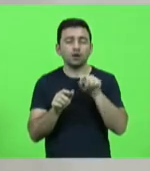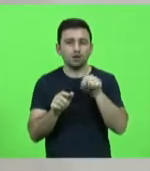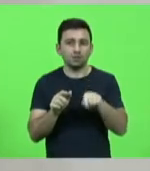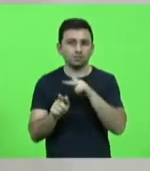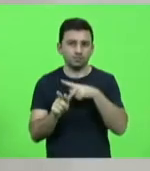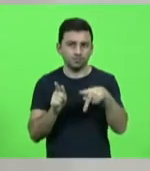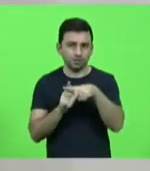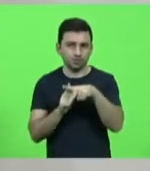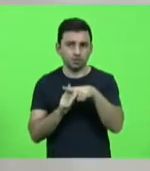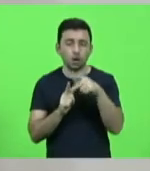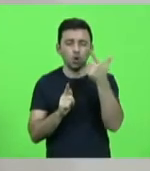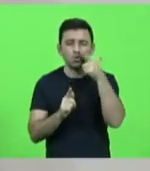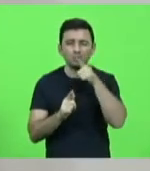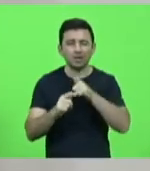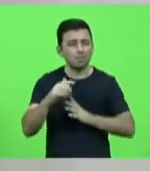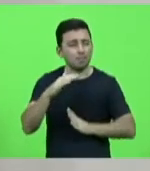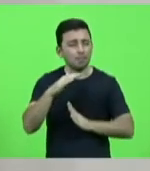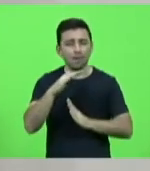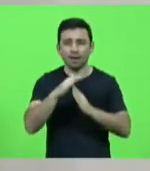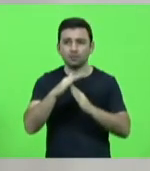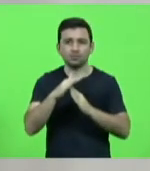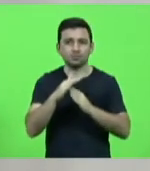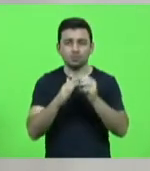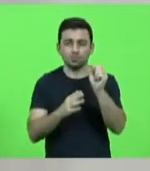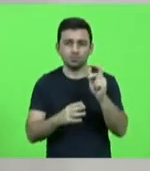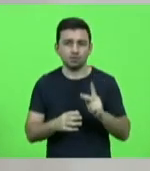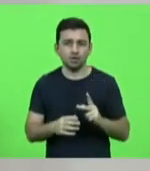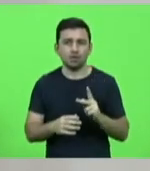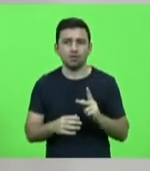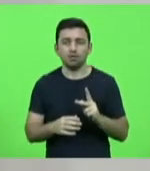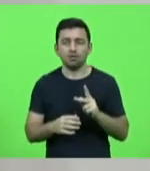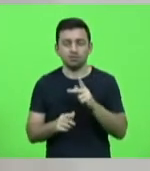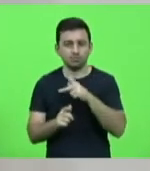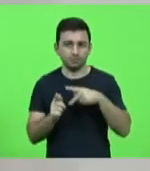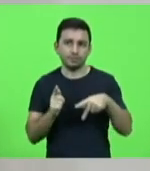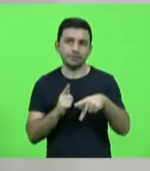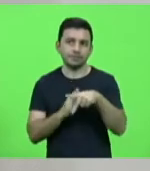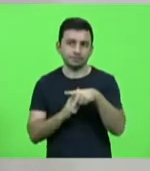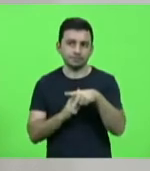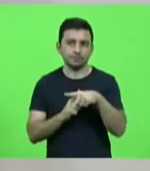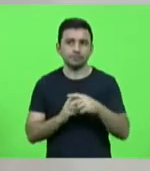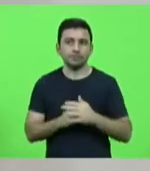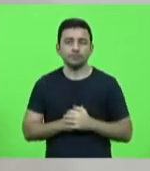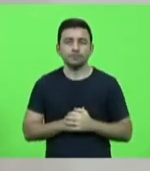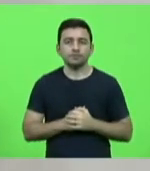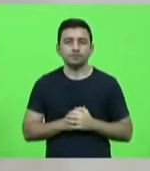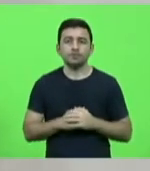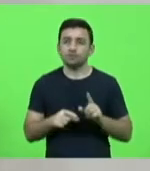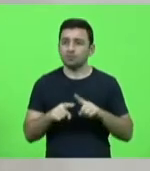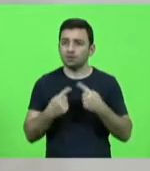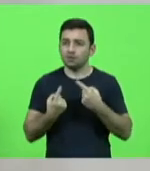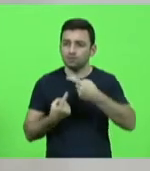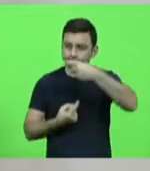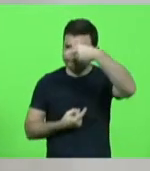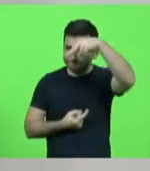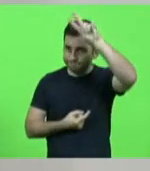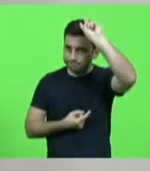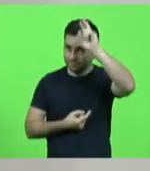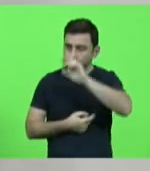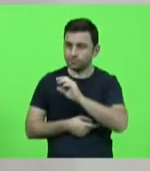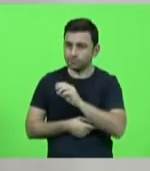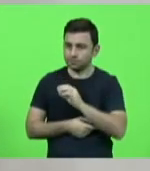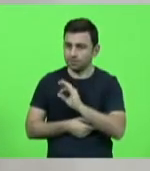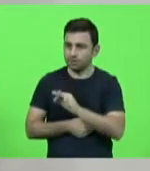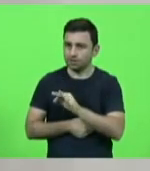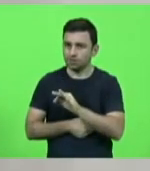no máximo, pelo teto da Previdência. Então, deputado Vicente, um